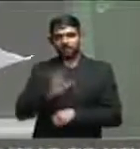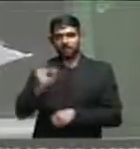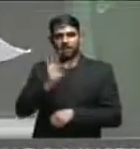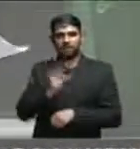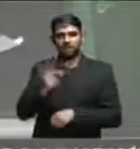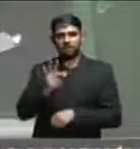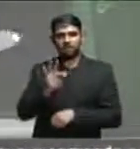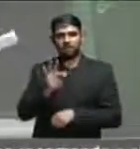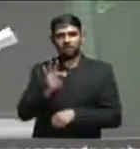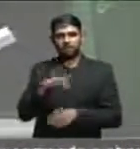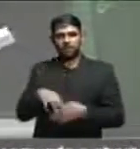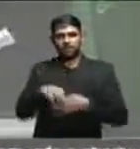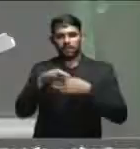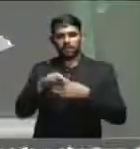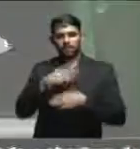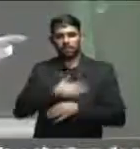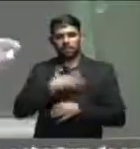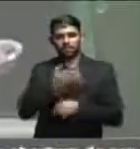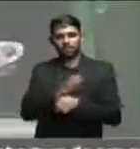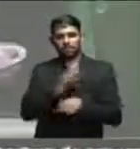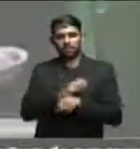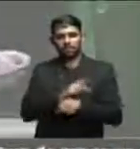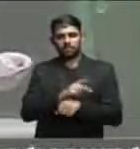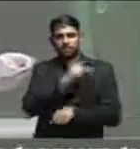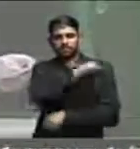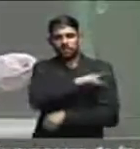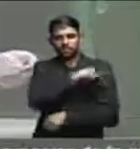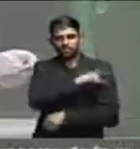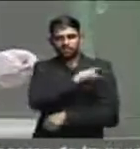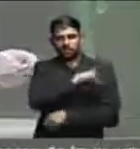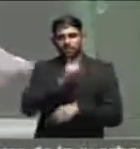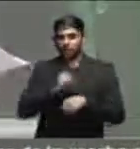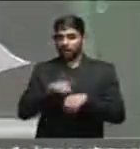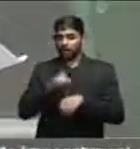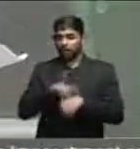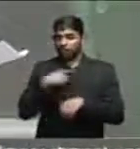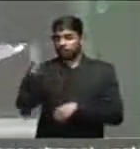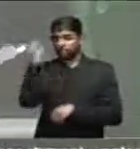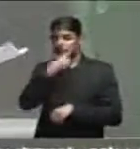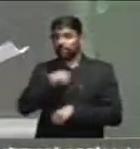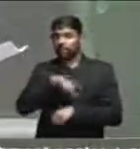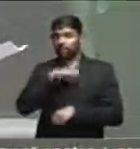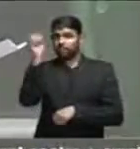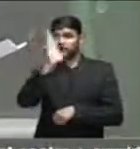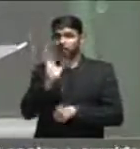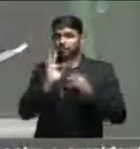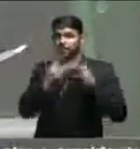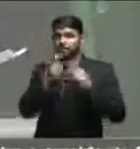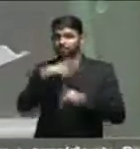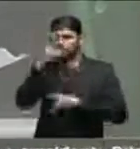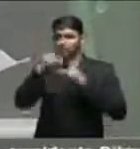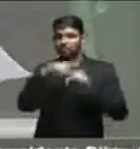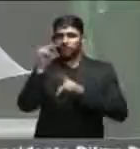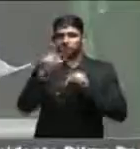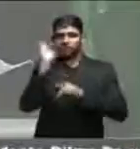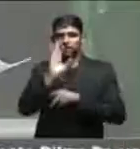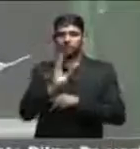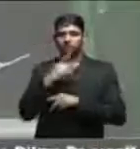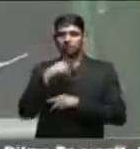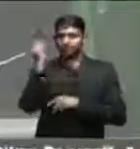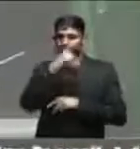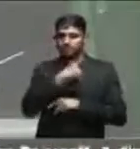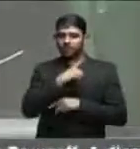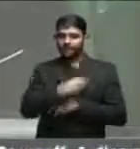federal, eleito pelo querido estado do Piauí, tempos tão difíceis para o nosso país e nossa gente.